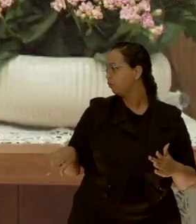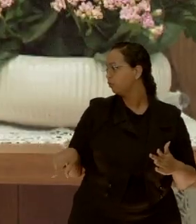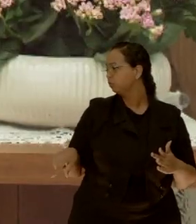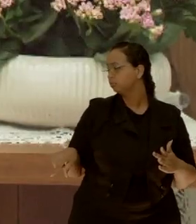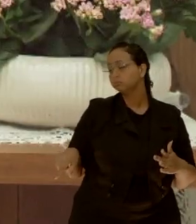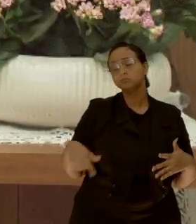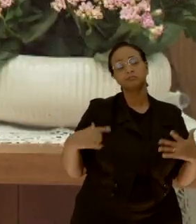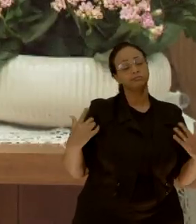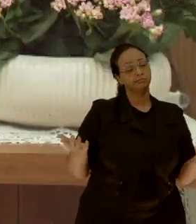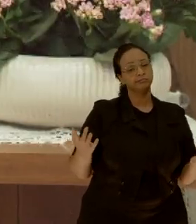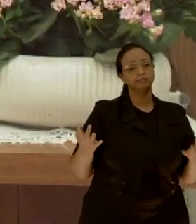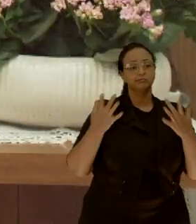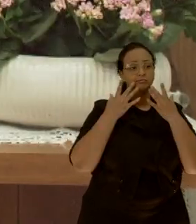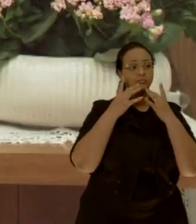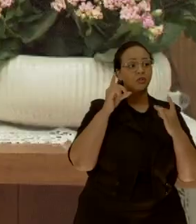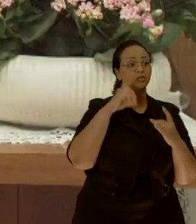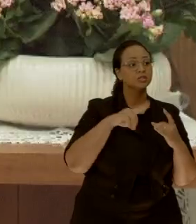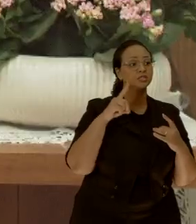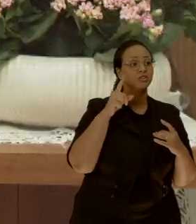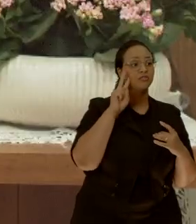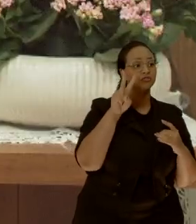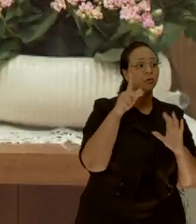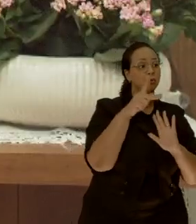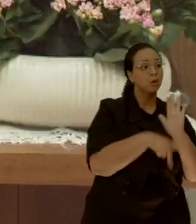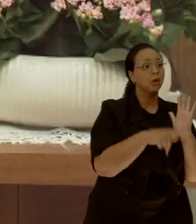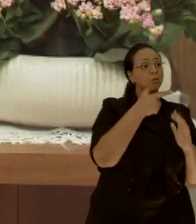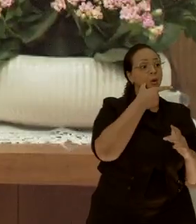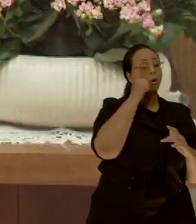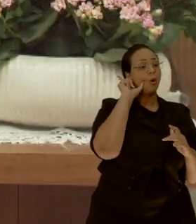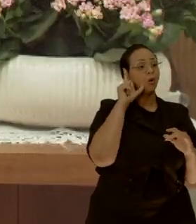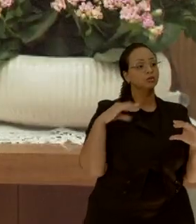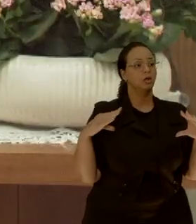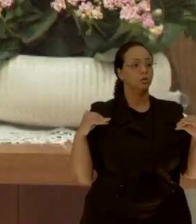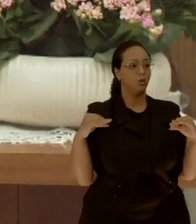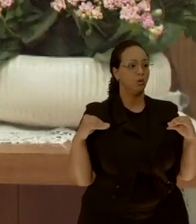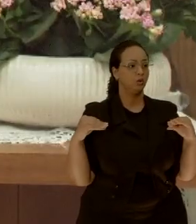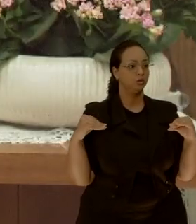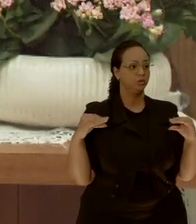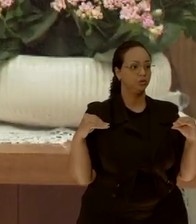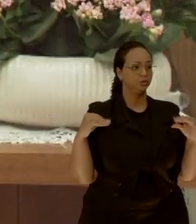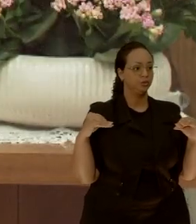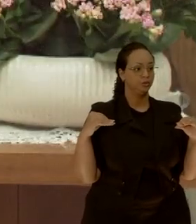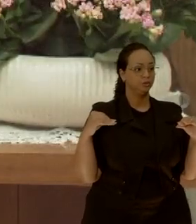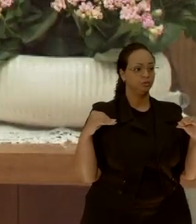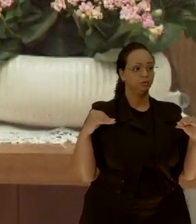irmãos, quem assistiu o programa ontem à noite,